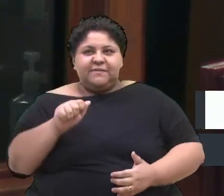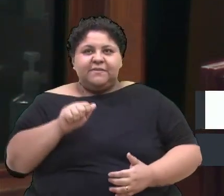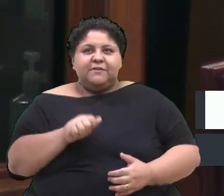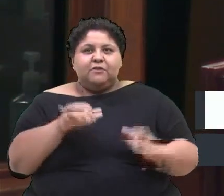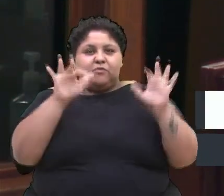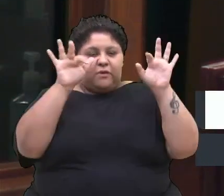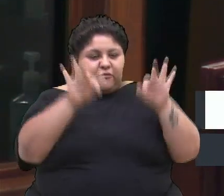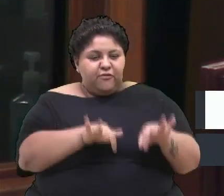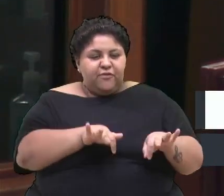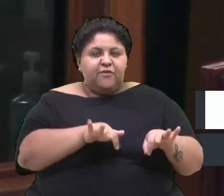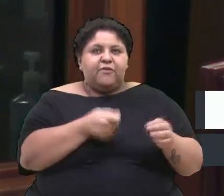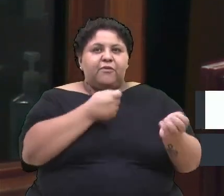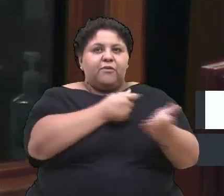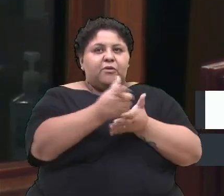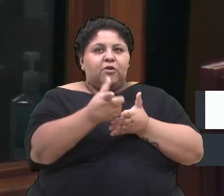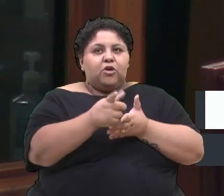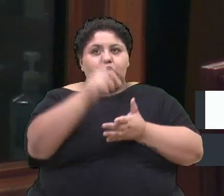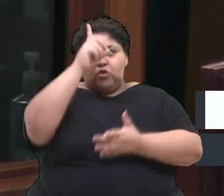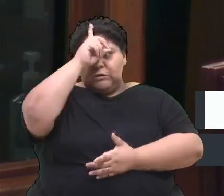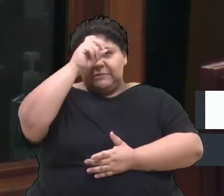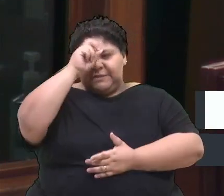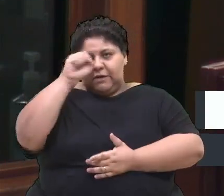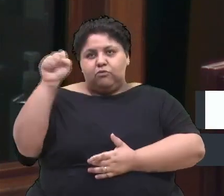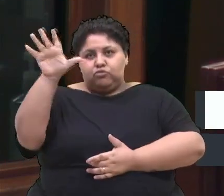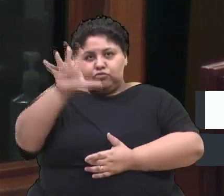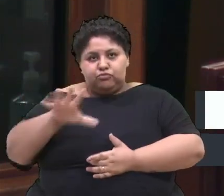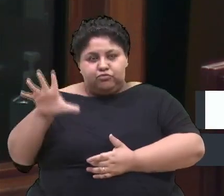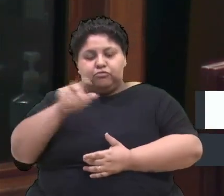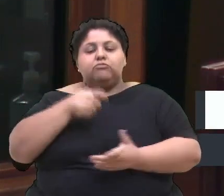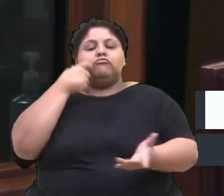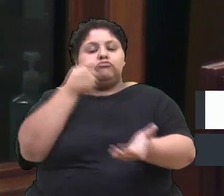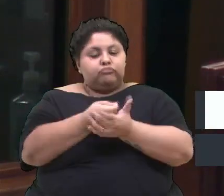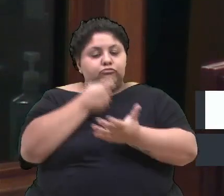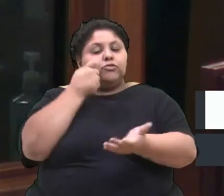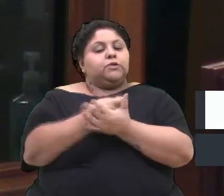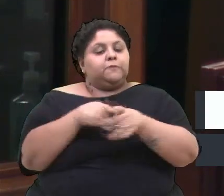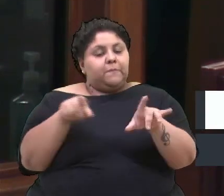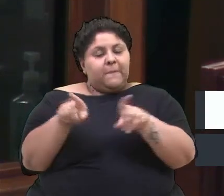custeio do Hospital Geral. Lutei também